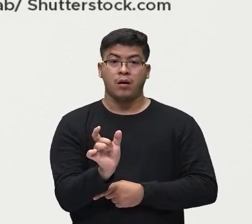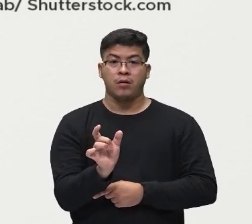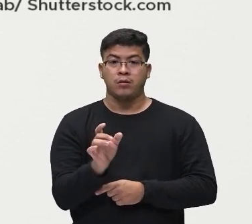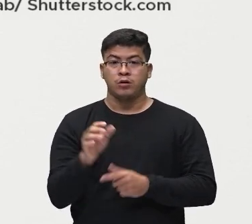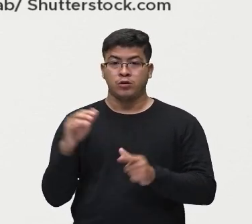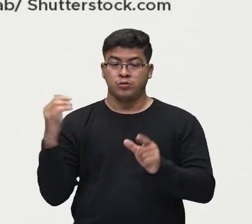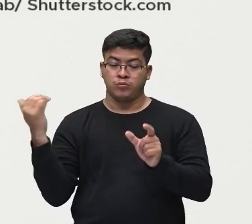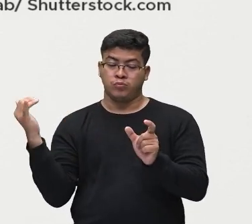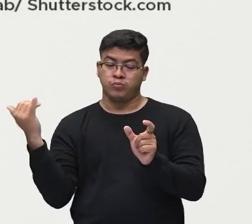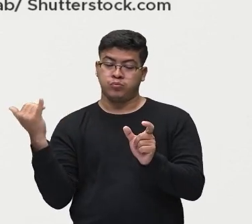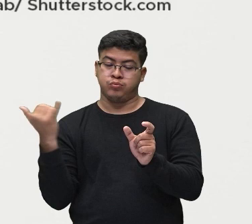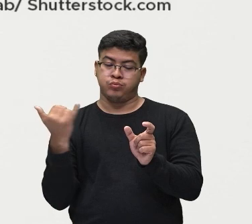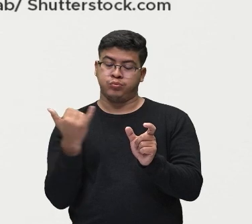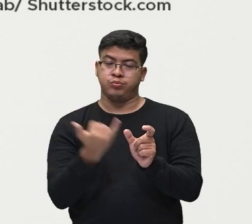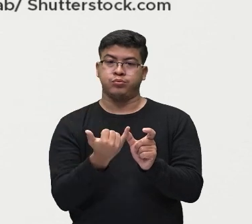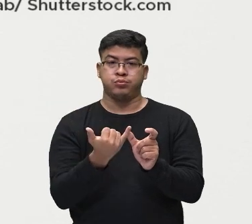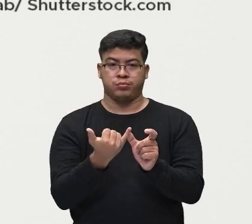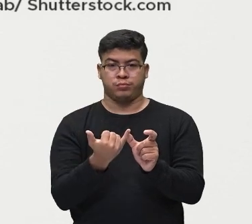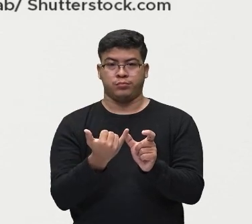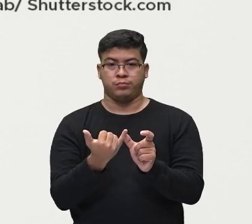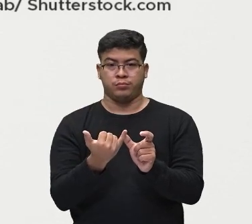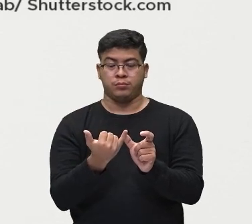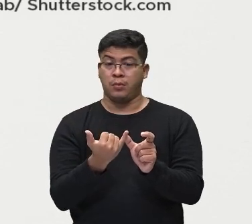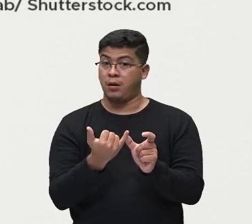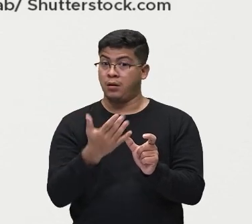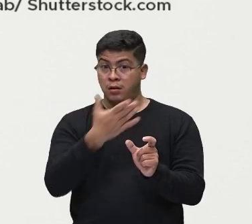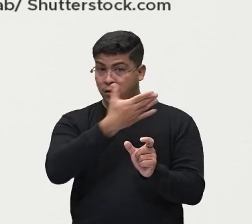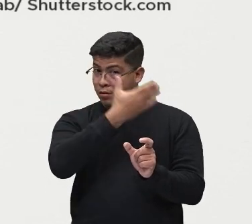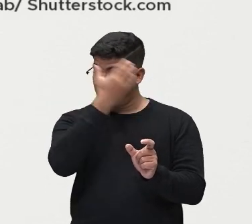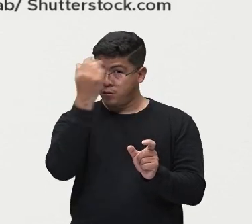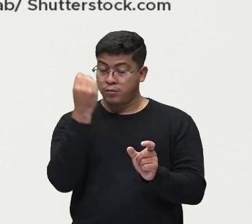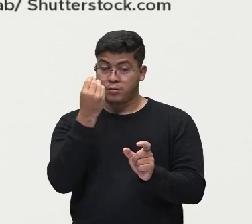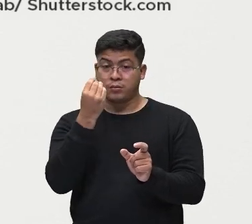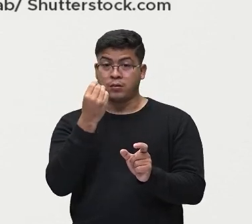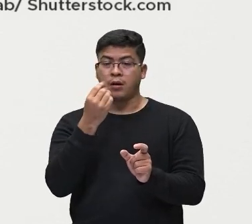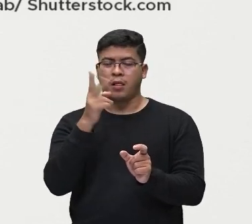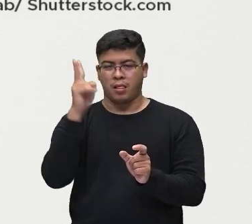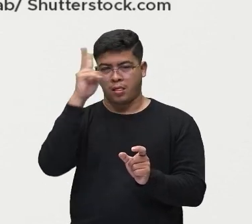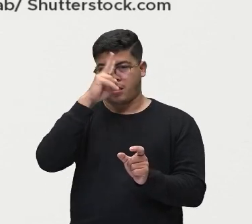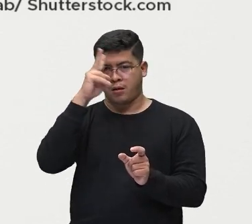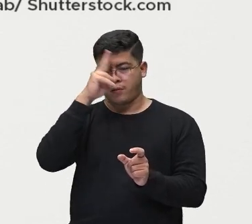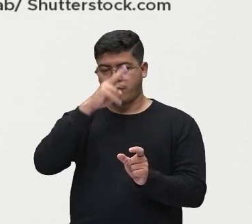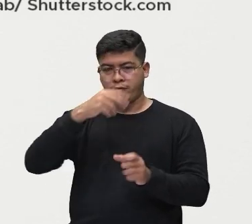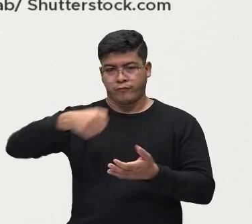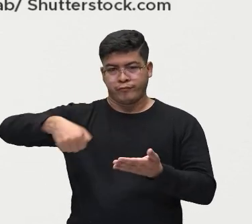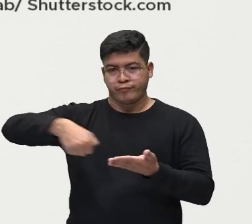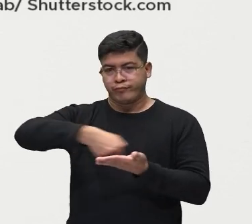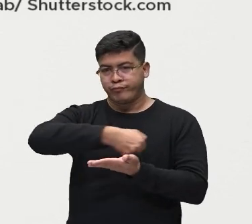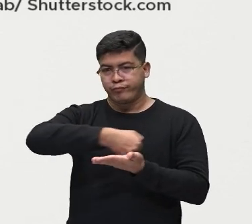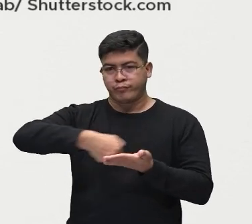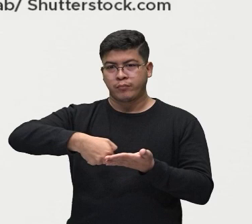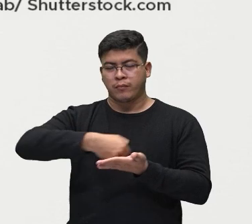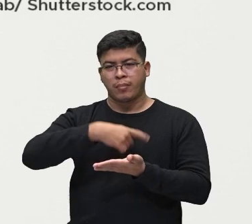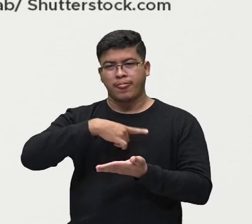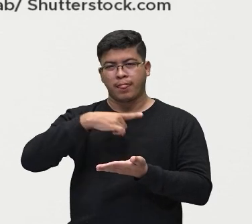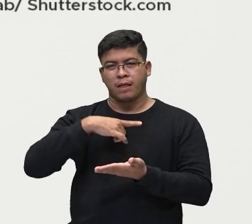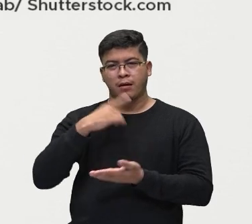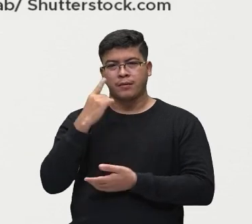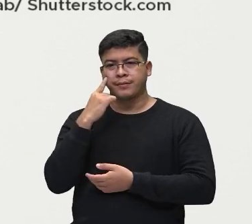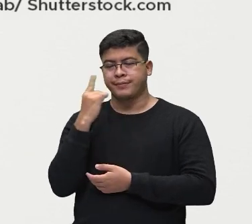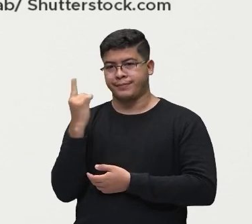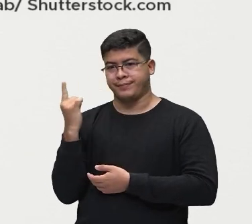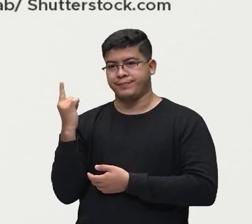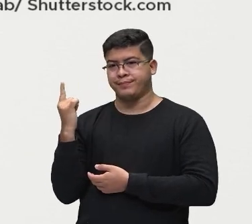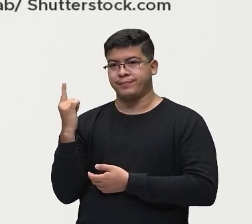a corrente elétrica. Não esqueçam, dentro do ferro a gente tem uma estrutura de